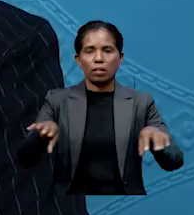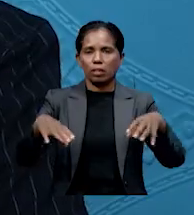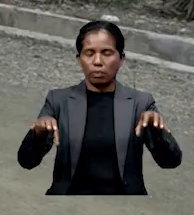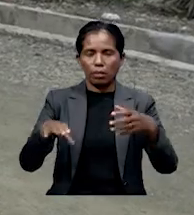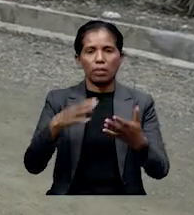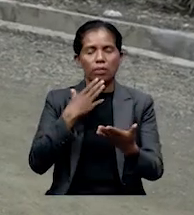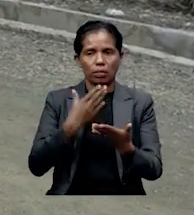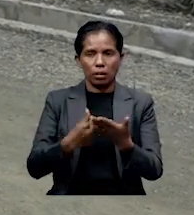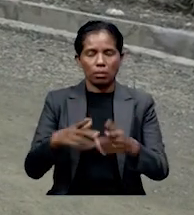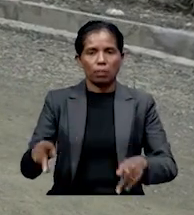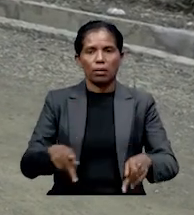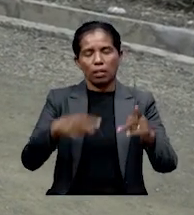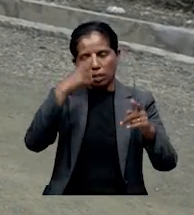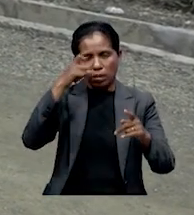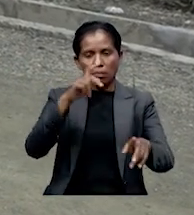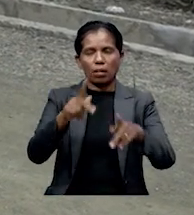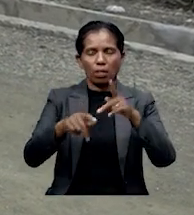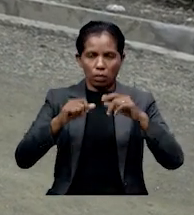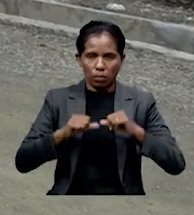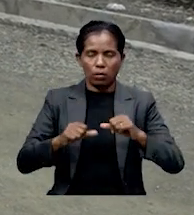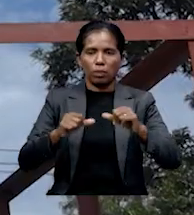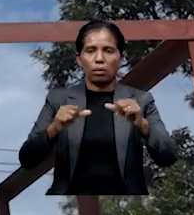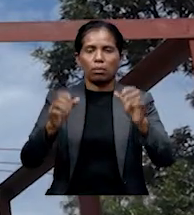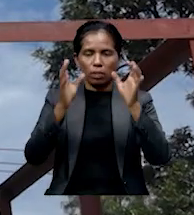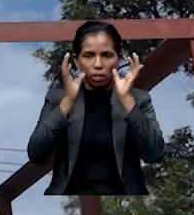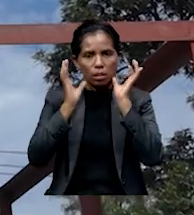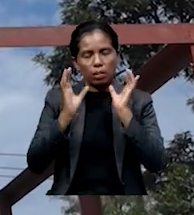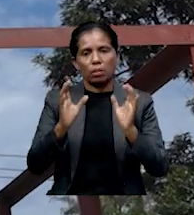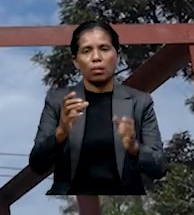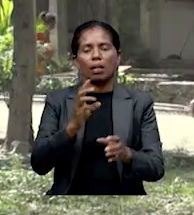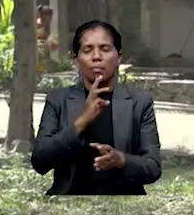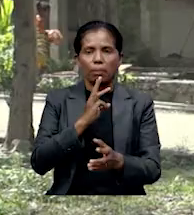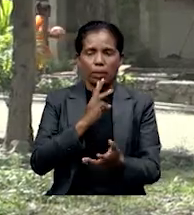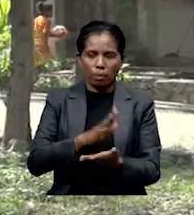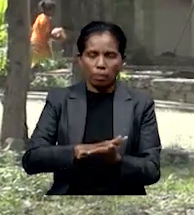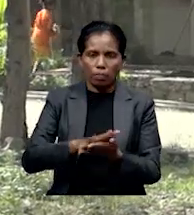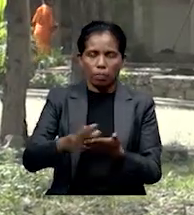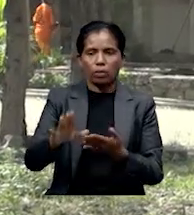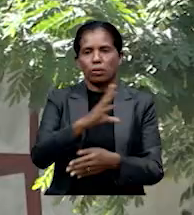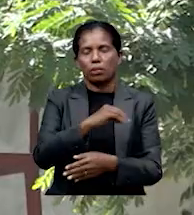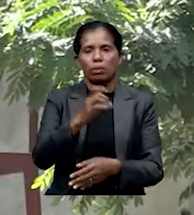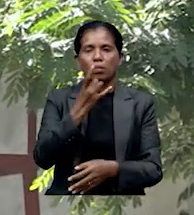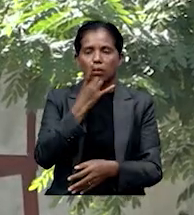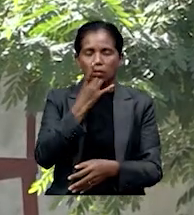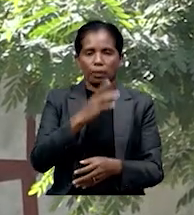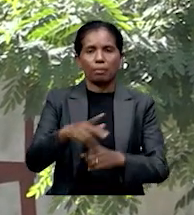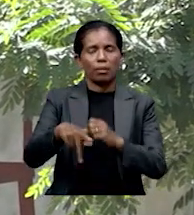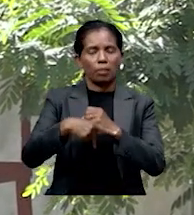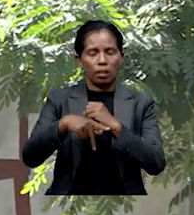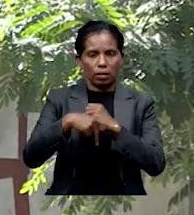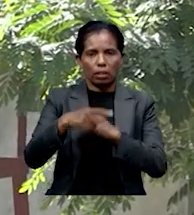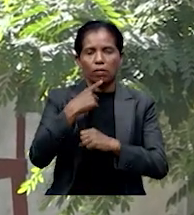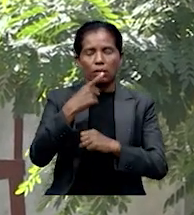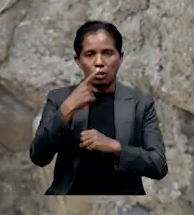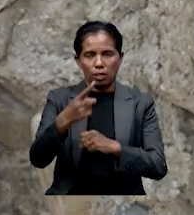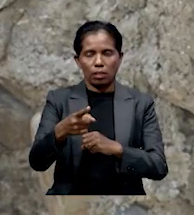ba público tamba povo continua a ler e atendimento bemos no eletricidade. Bancada oposição ratou